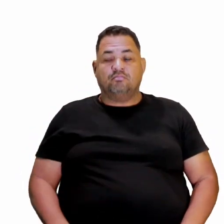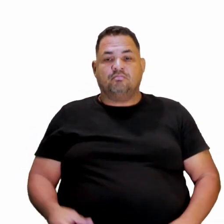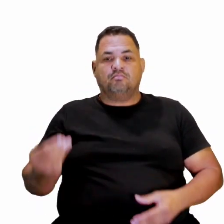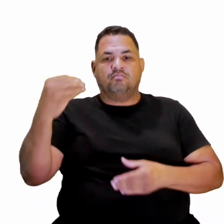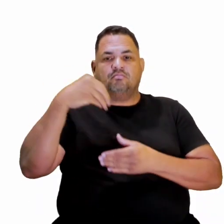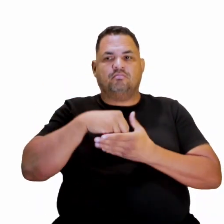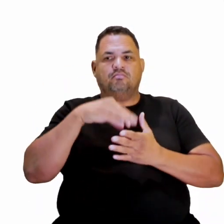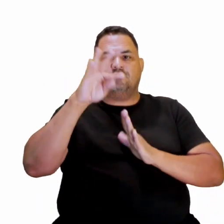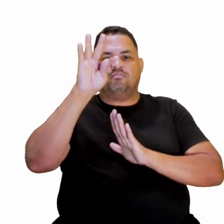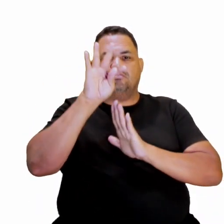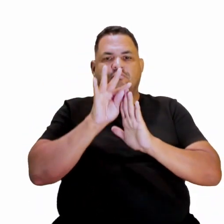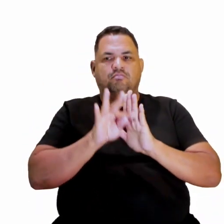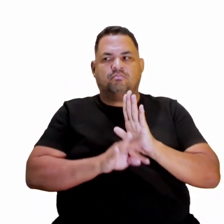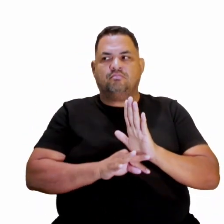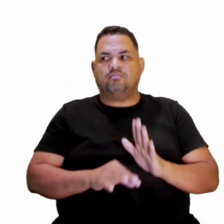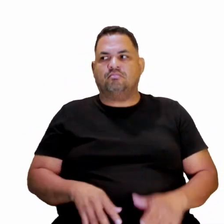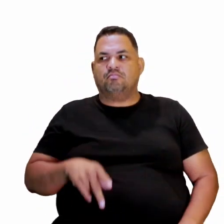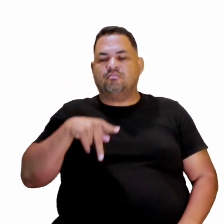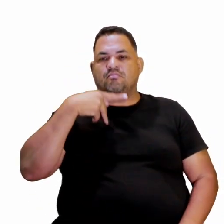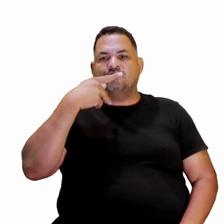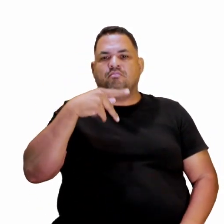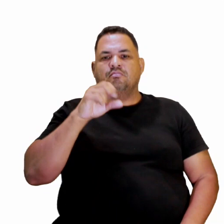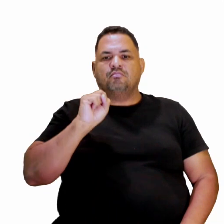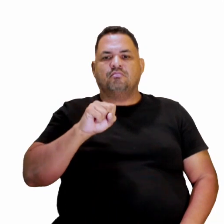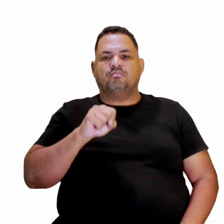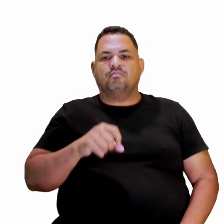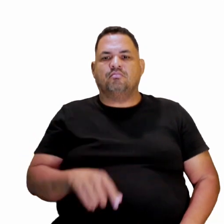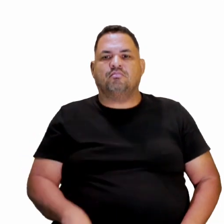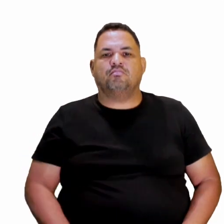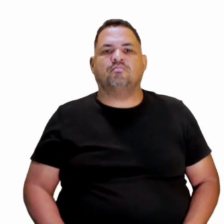no texto. Eu falei sim que